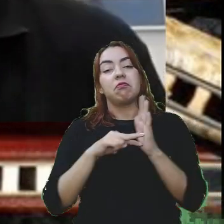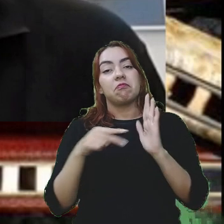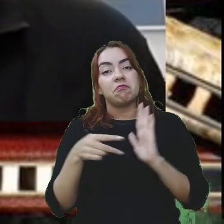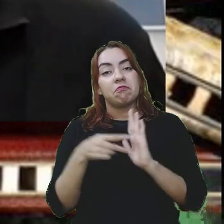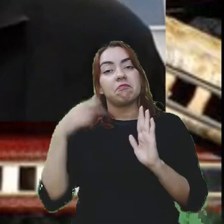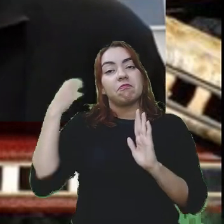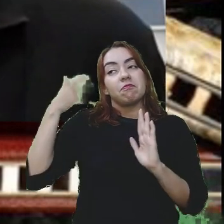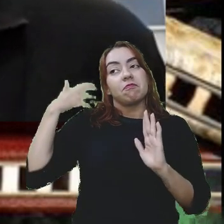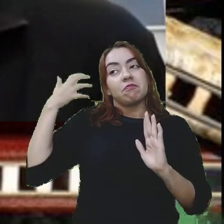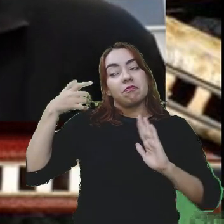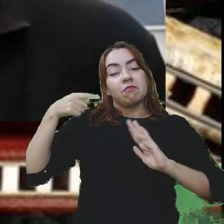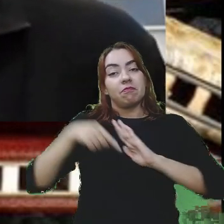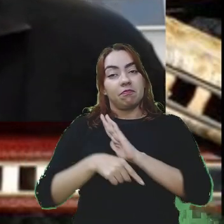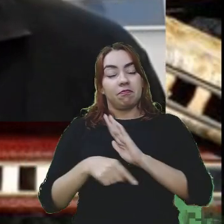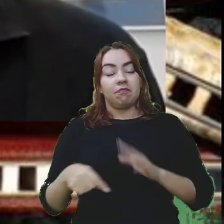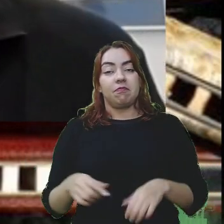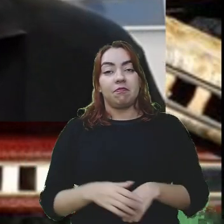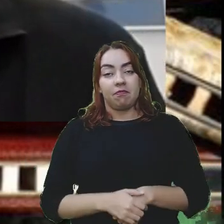elaborada, com